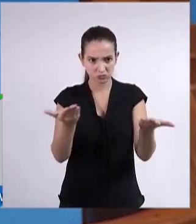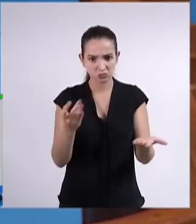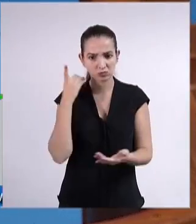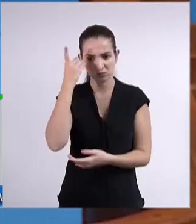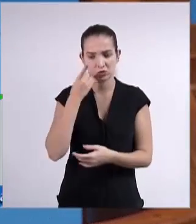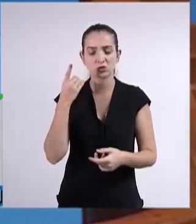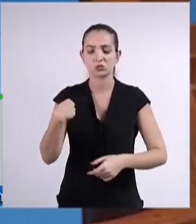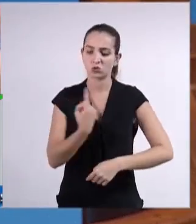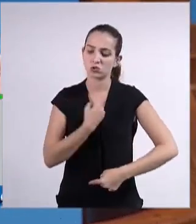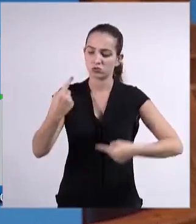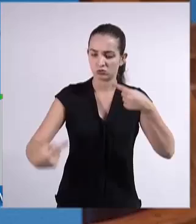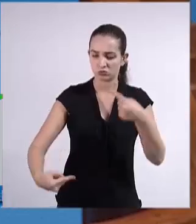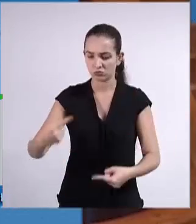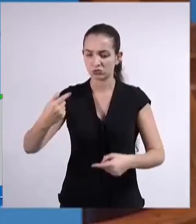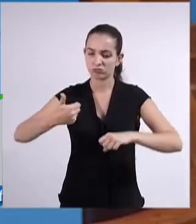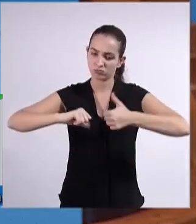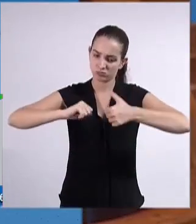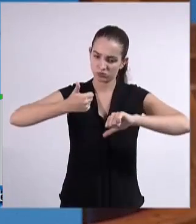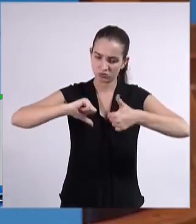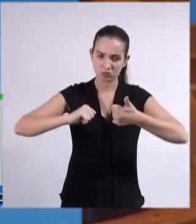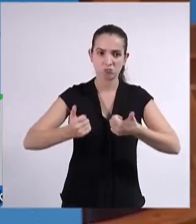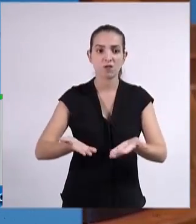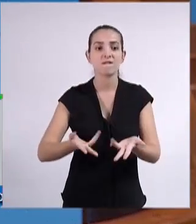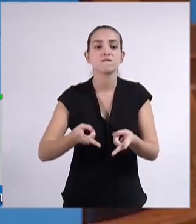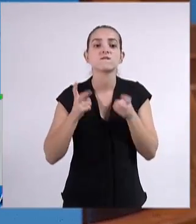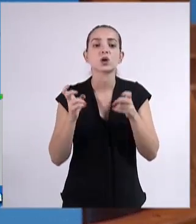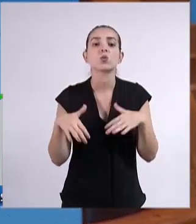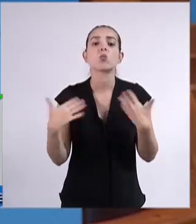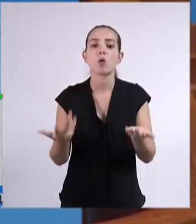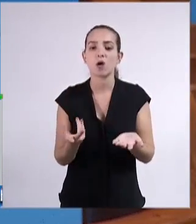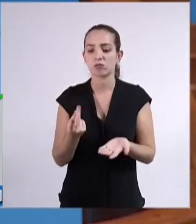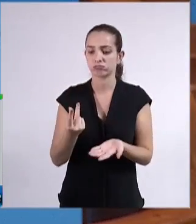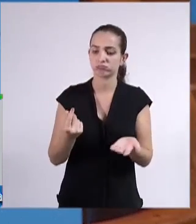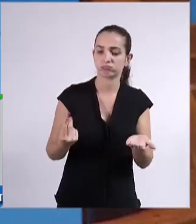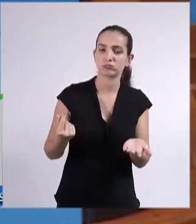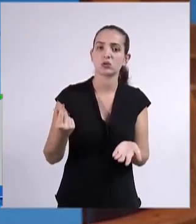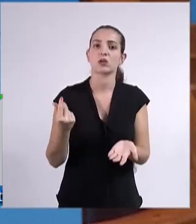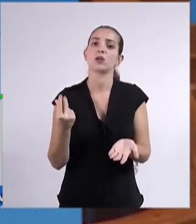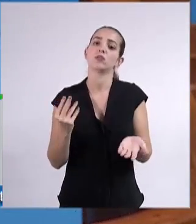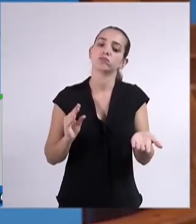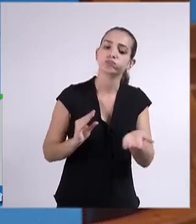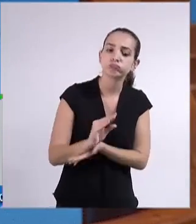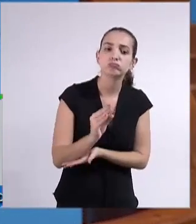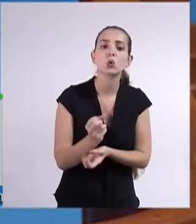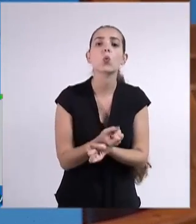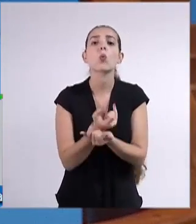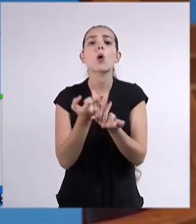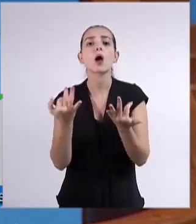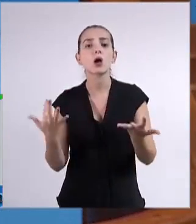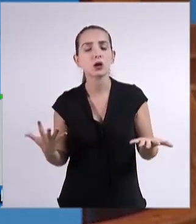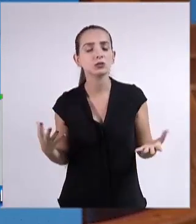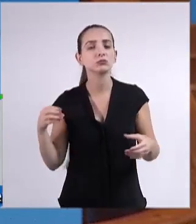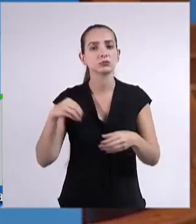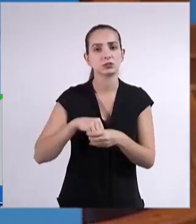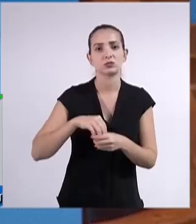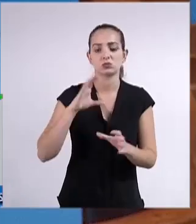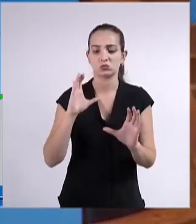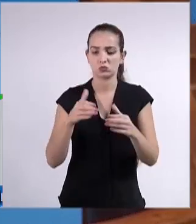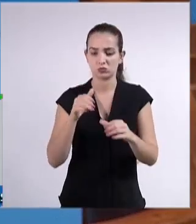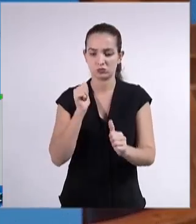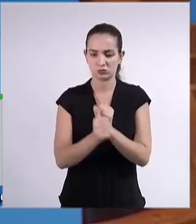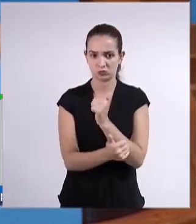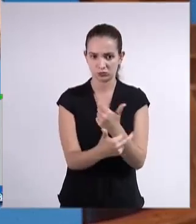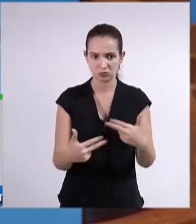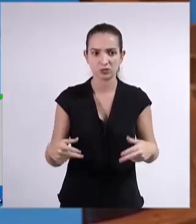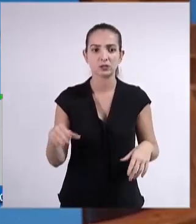vamos analisar, para ver qual o recurso, né, que tem recebido a federação, aquilo que se recebe não só